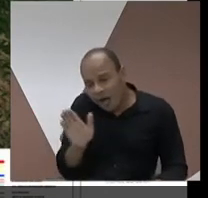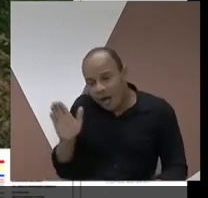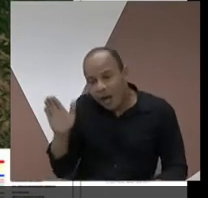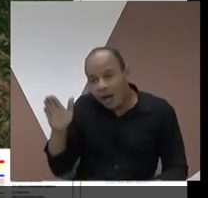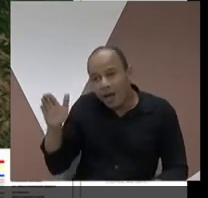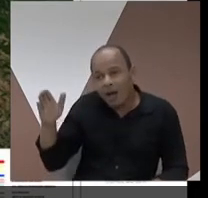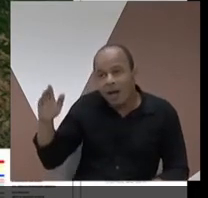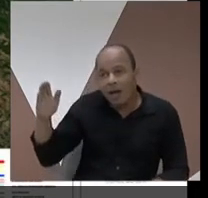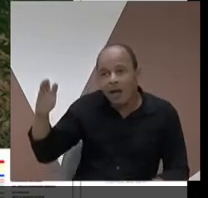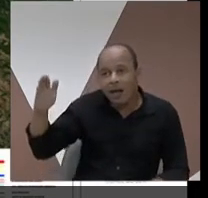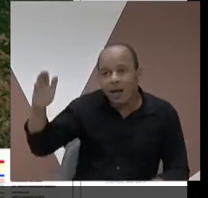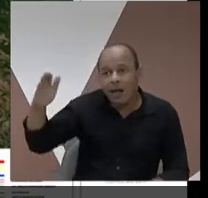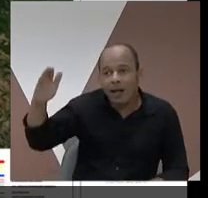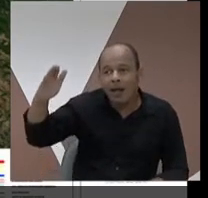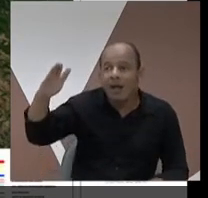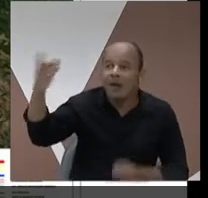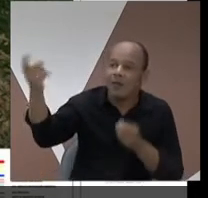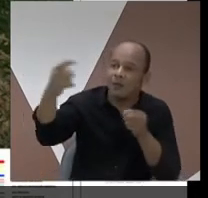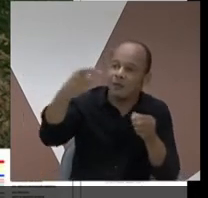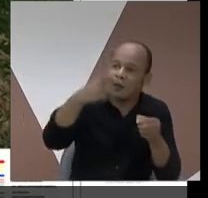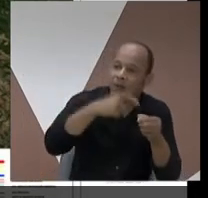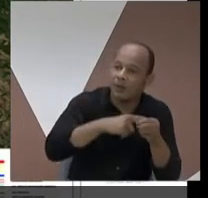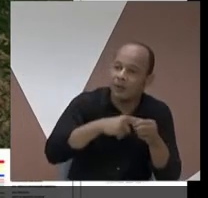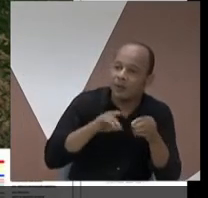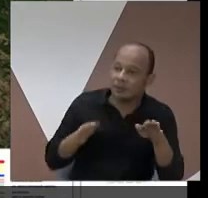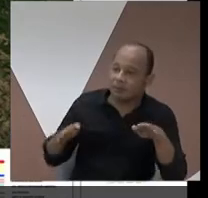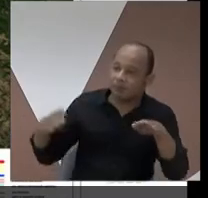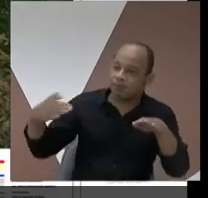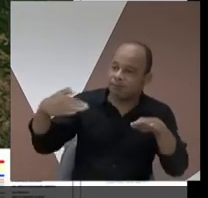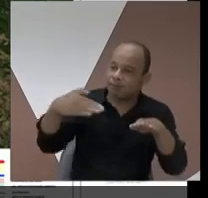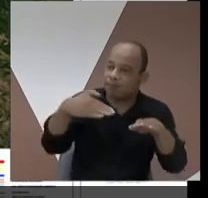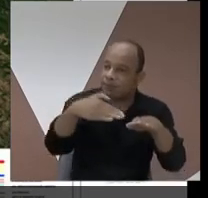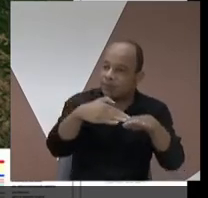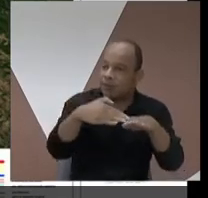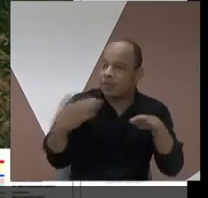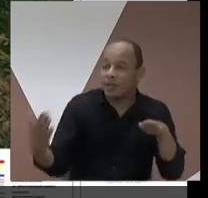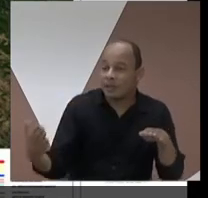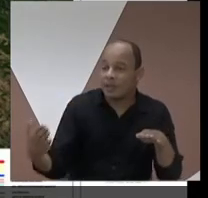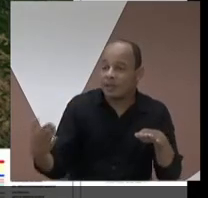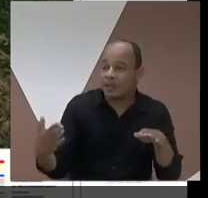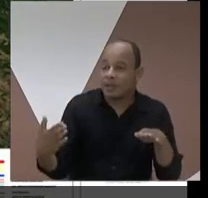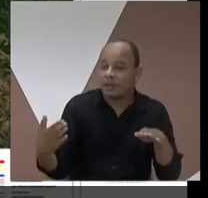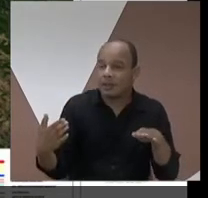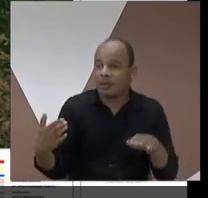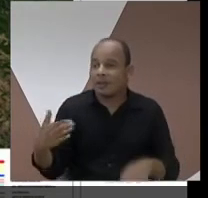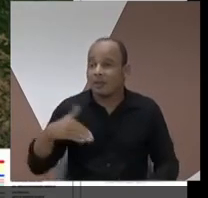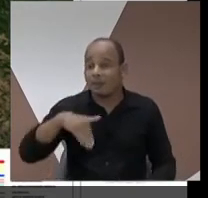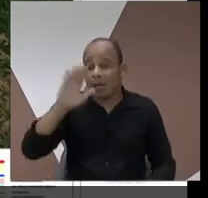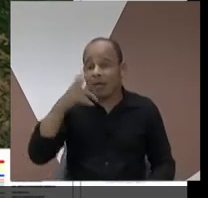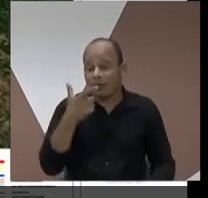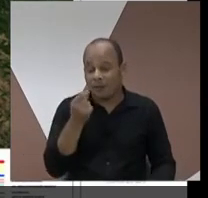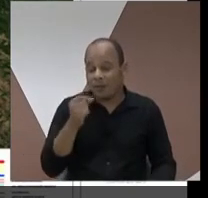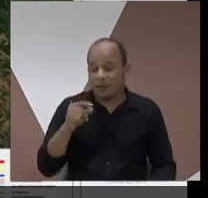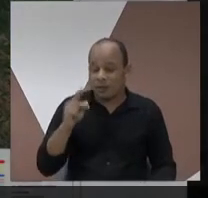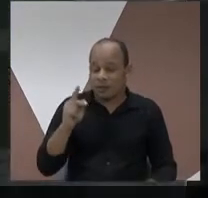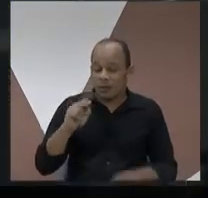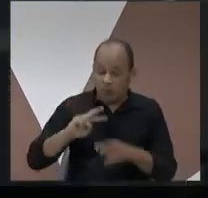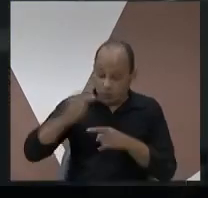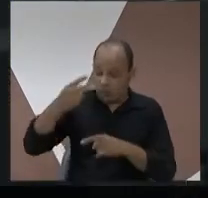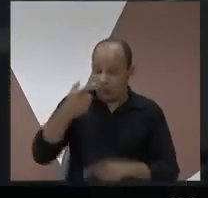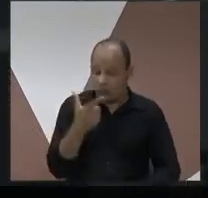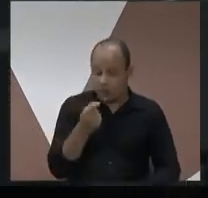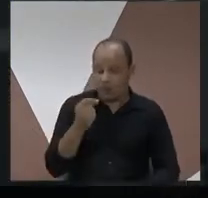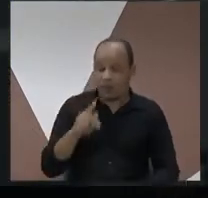aí, só em relação à saída de Betim, tem mais de 20 quilômetros a mais. Portanto, não